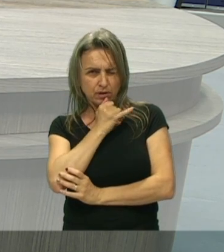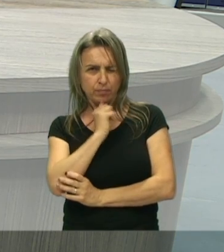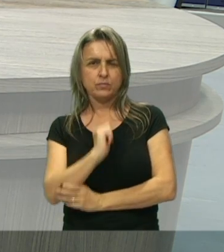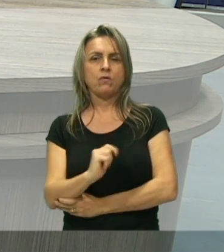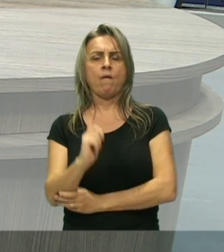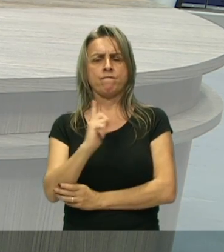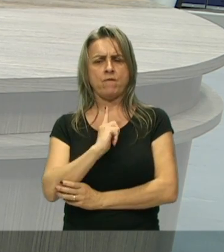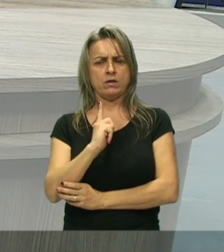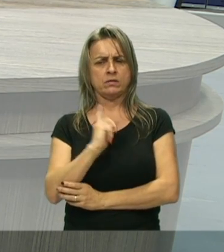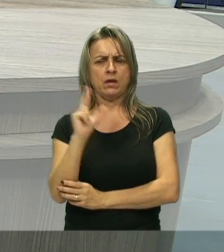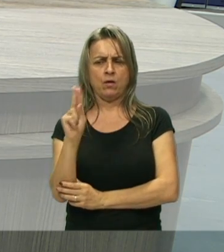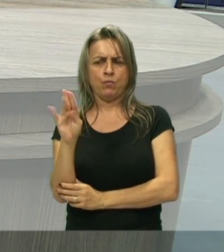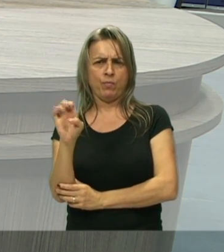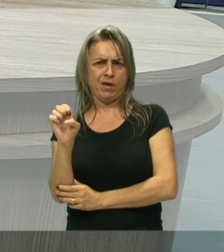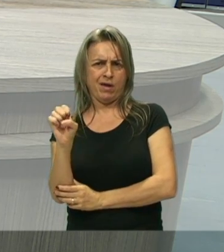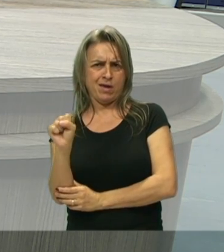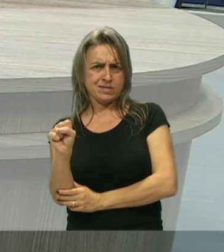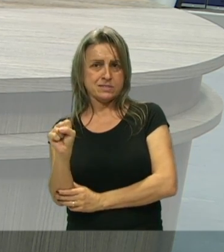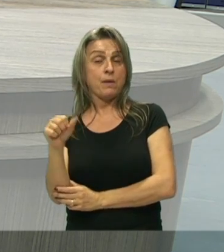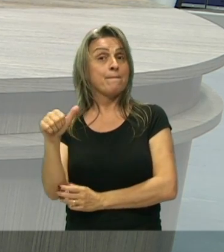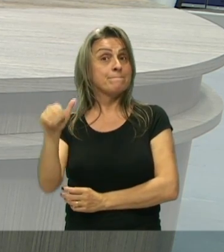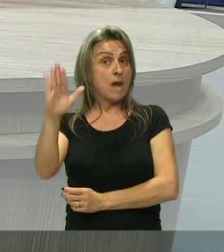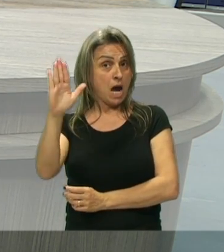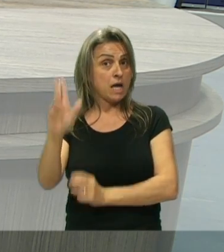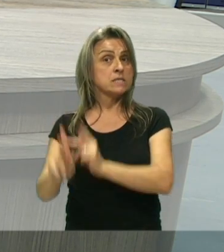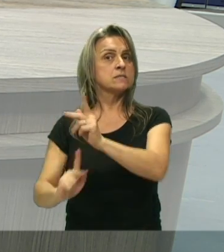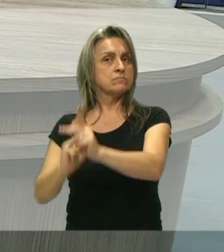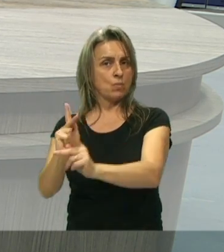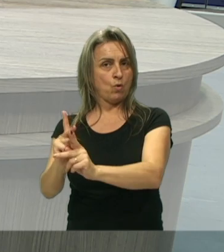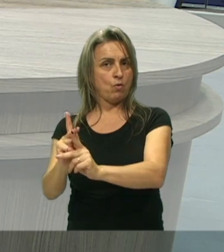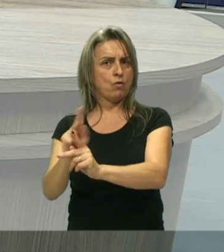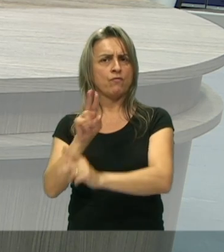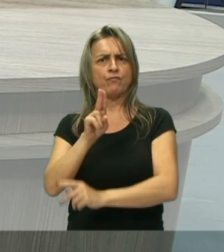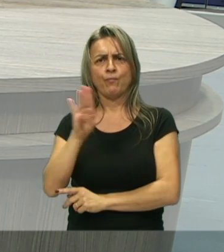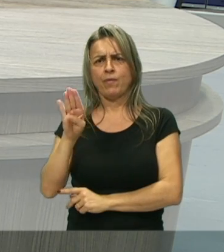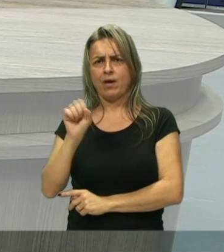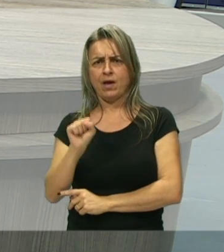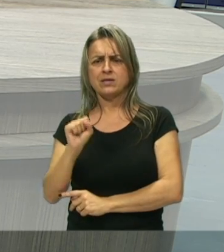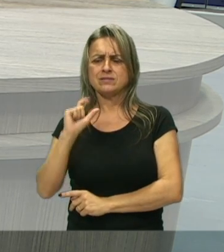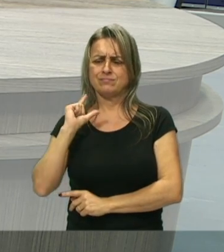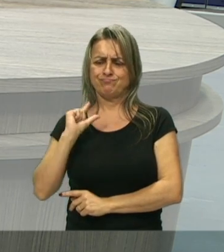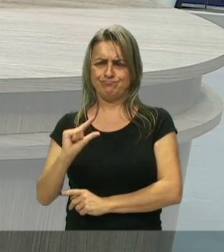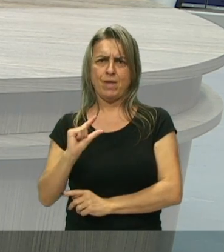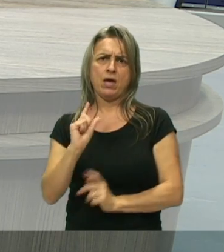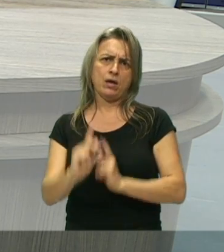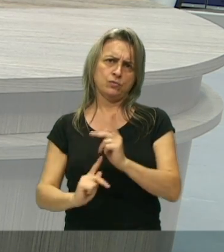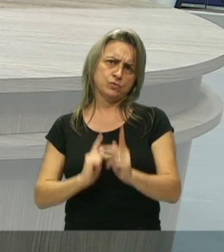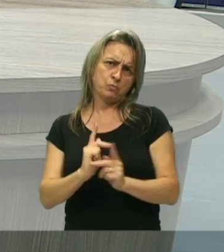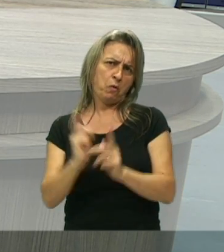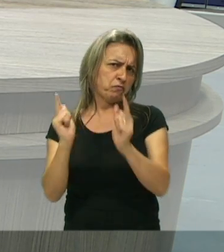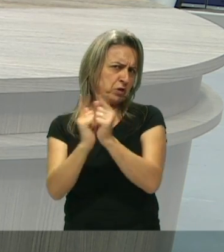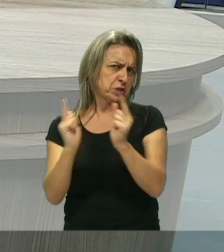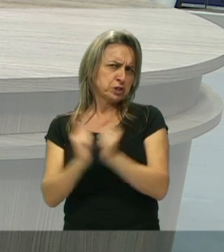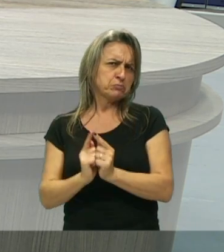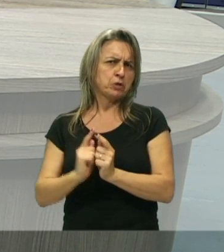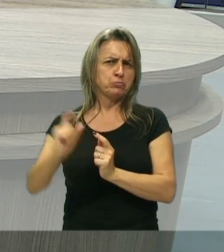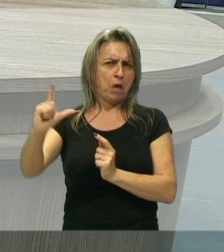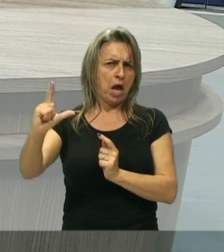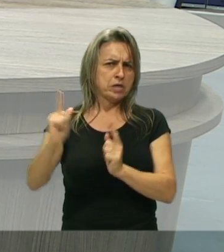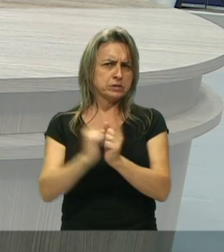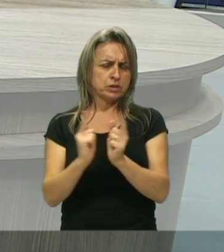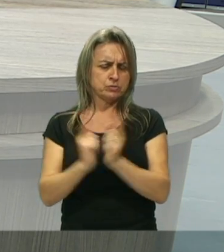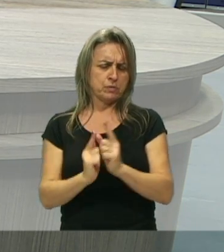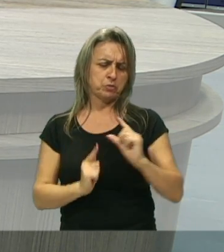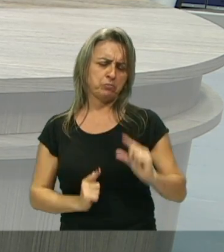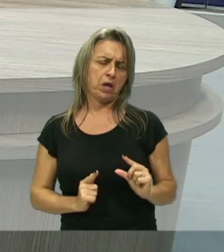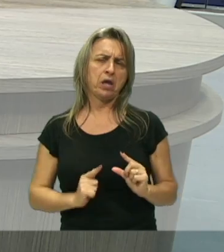serem atendidas e postos menores e tal, né? Principalmente se investir mais em prevenção,